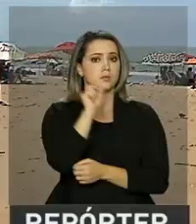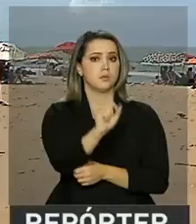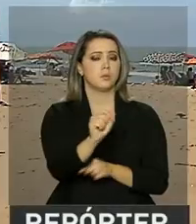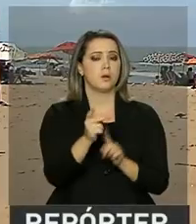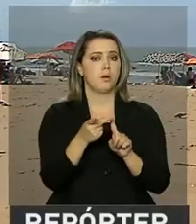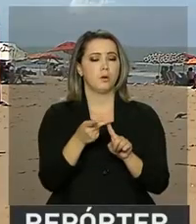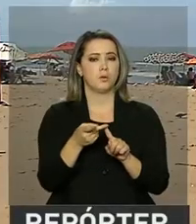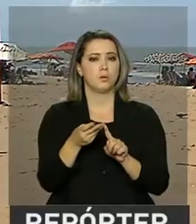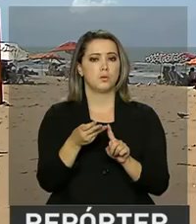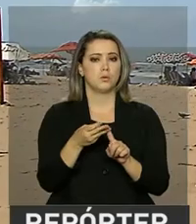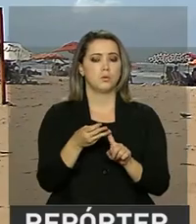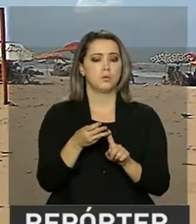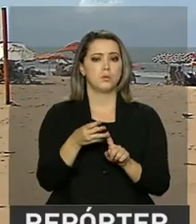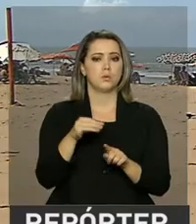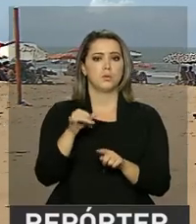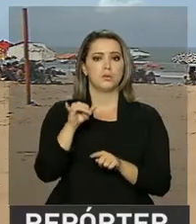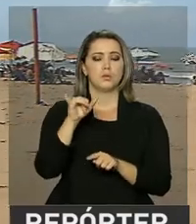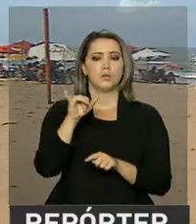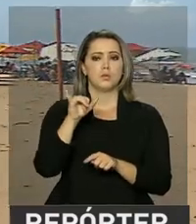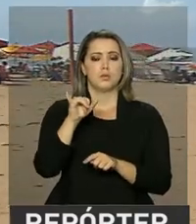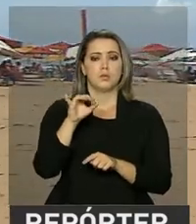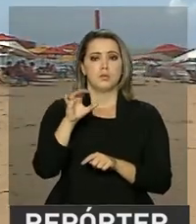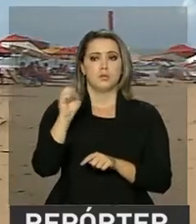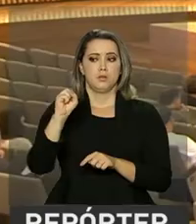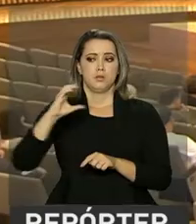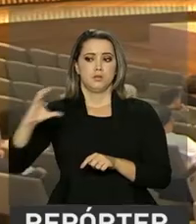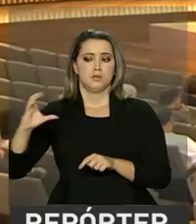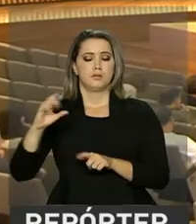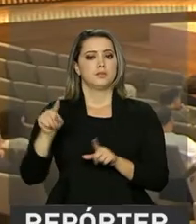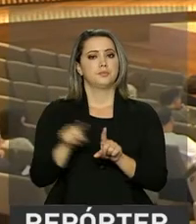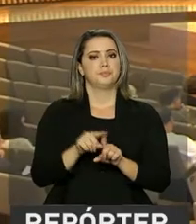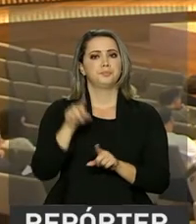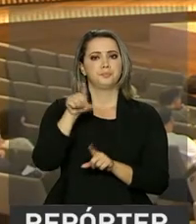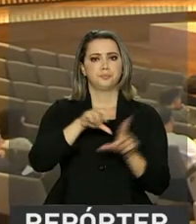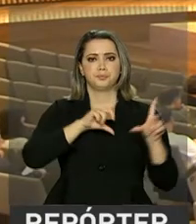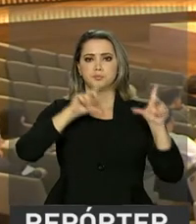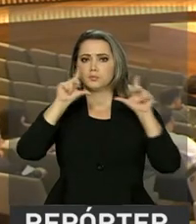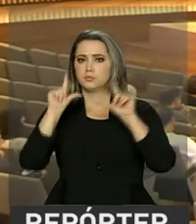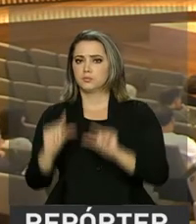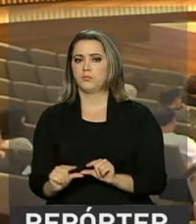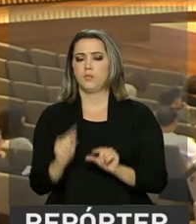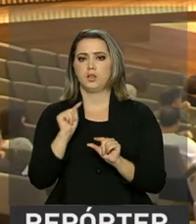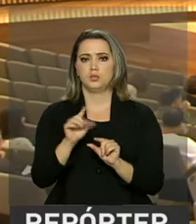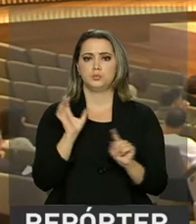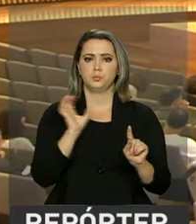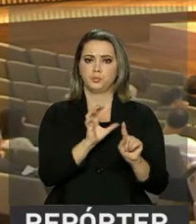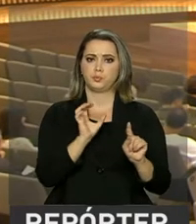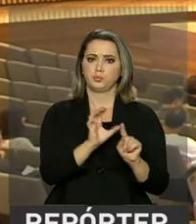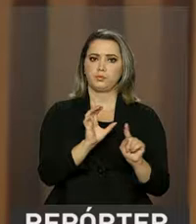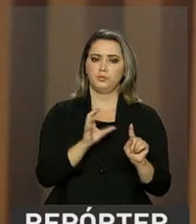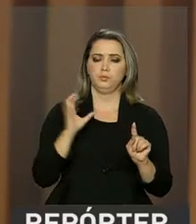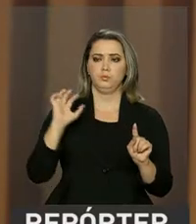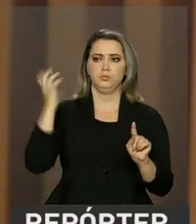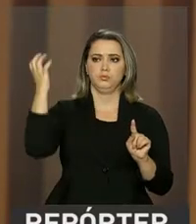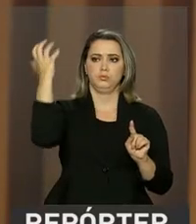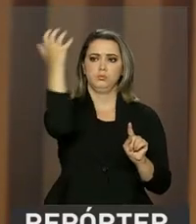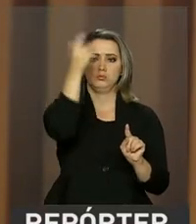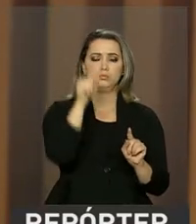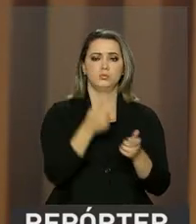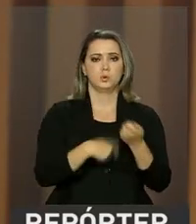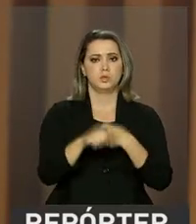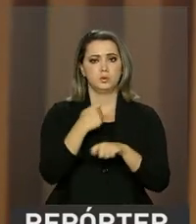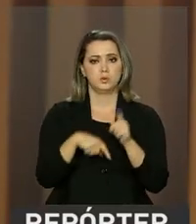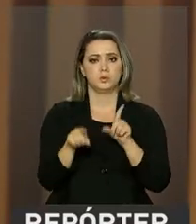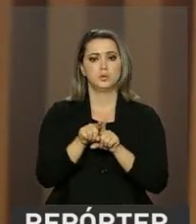eo vale do itajaí em santa catarina para reduzir esse impacto ambiental e econômico o relatório